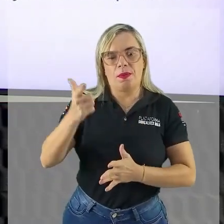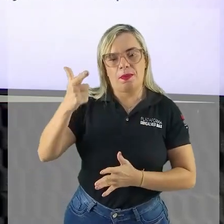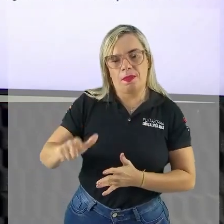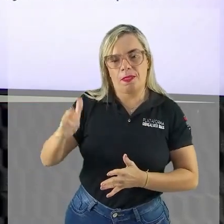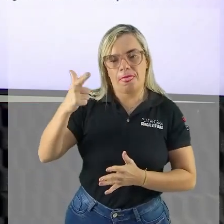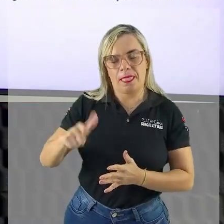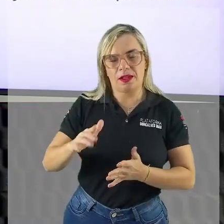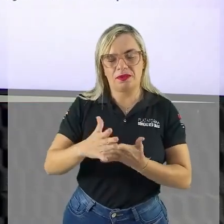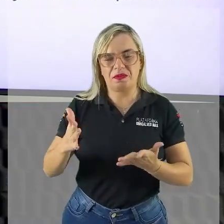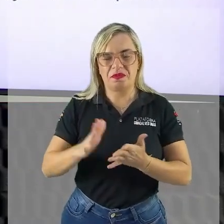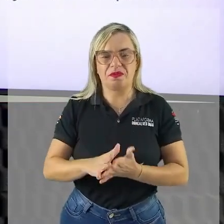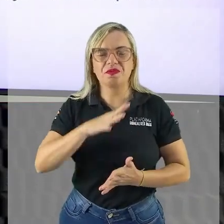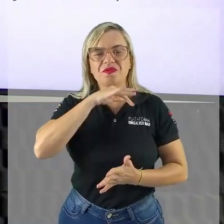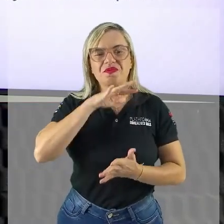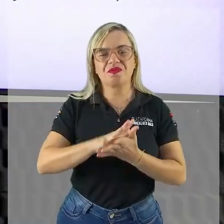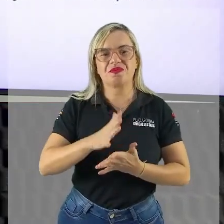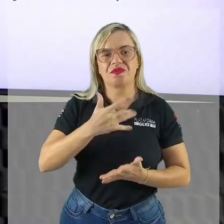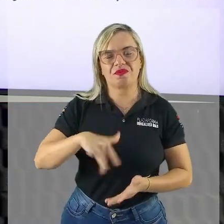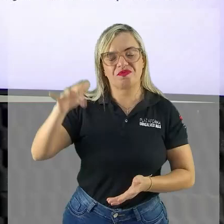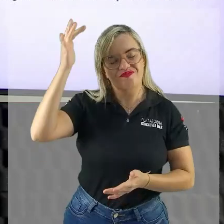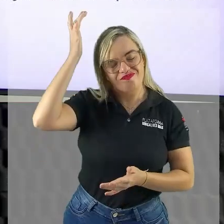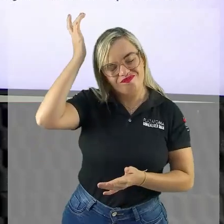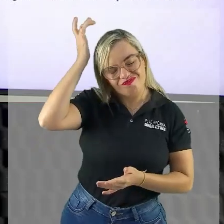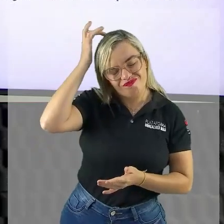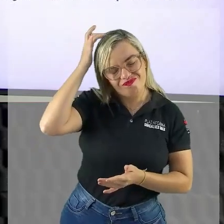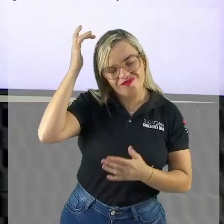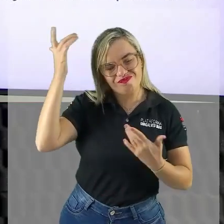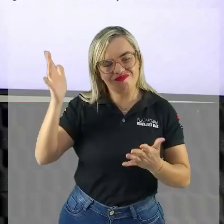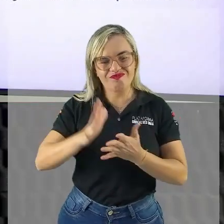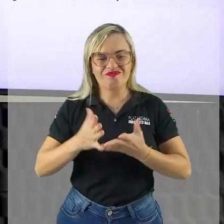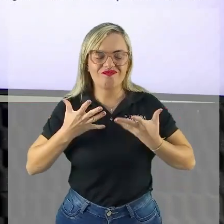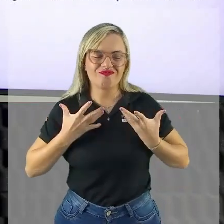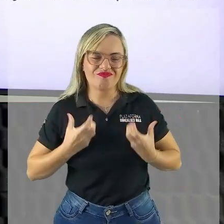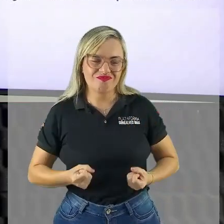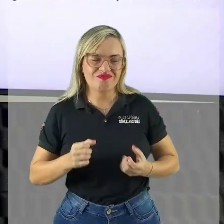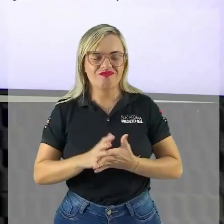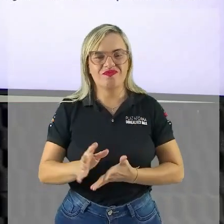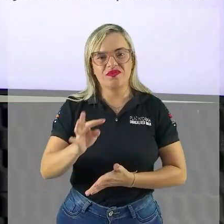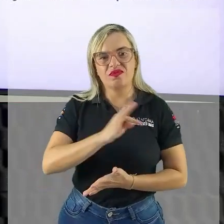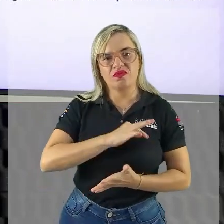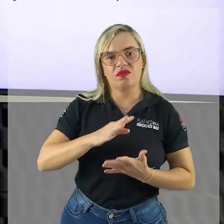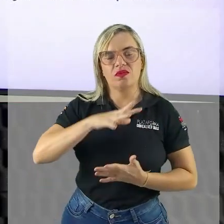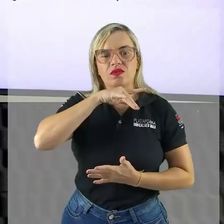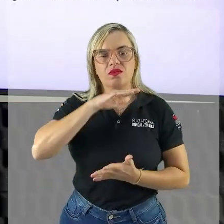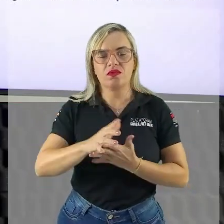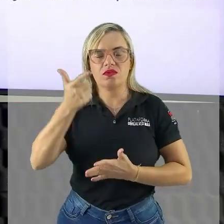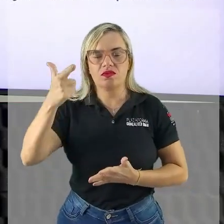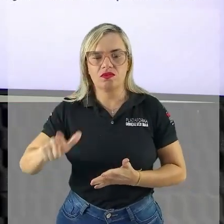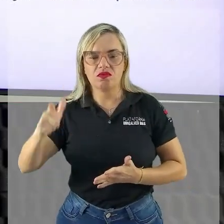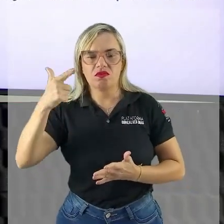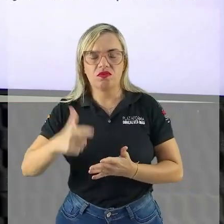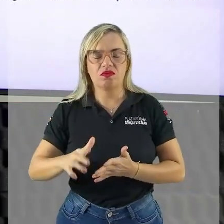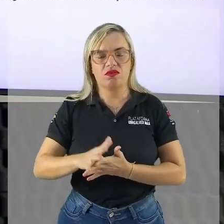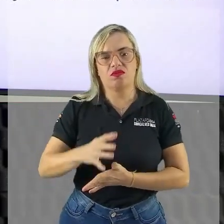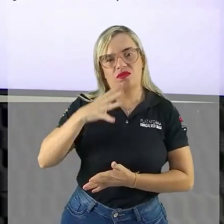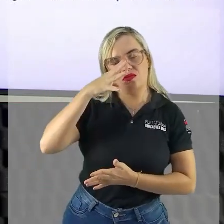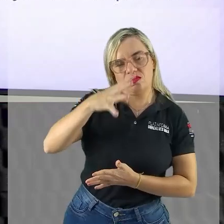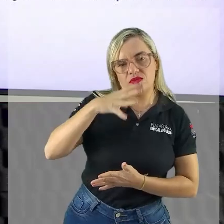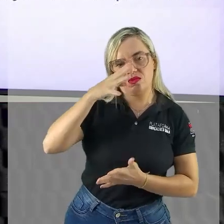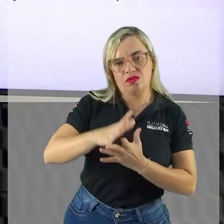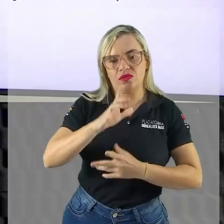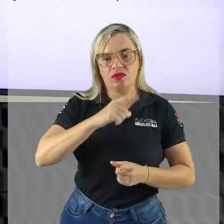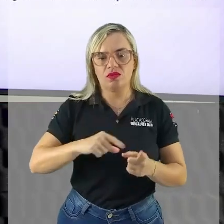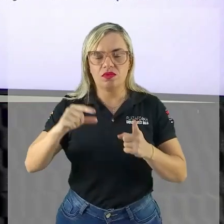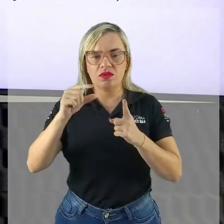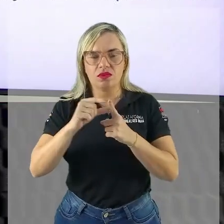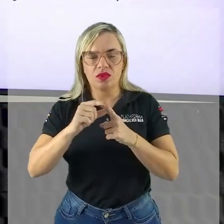texto empobrecido, chato, enfadonho, tecnicamente ruim, é a repetição exagerada de